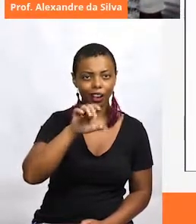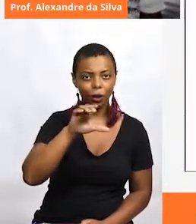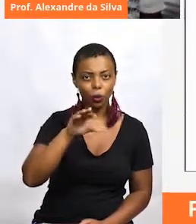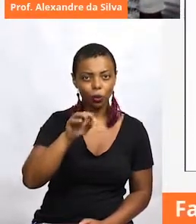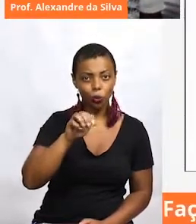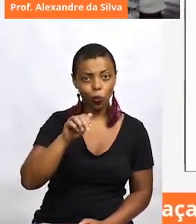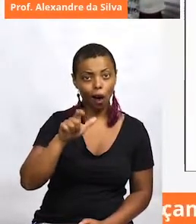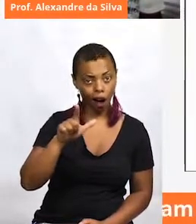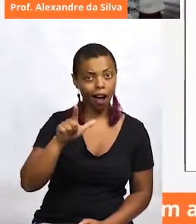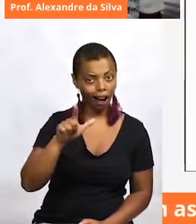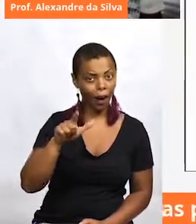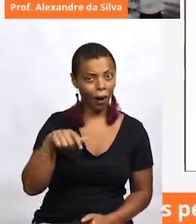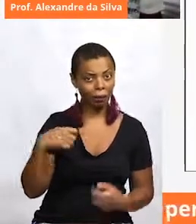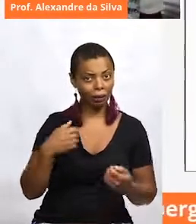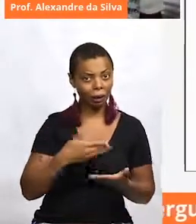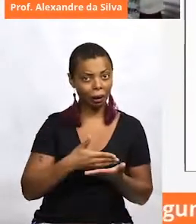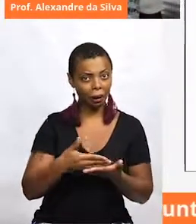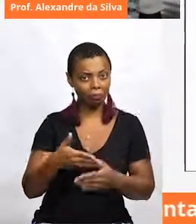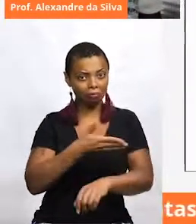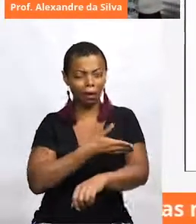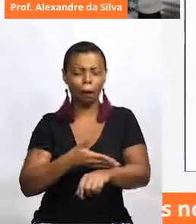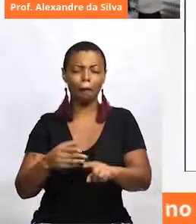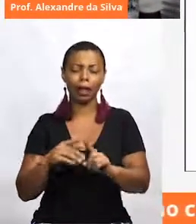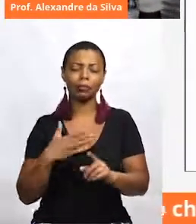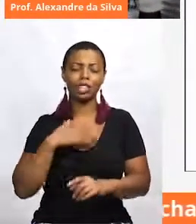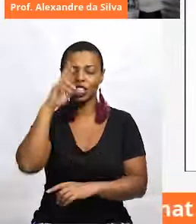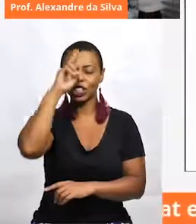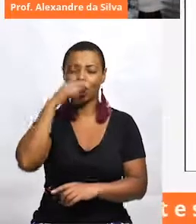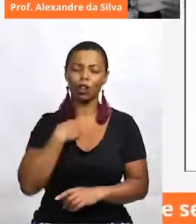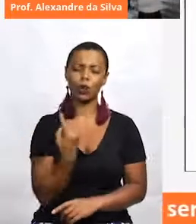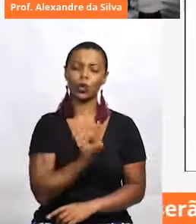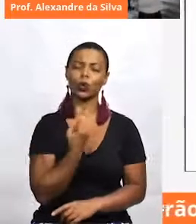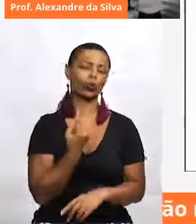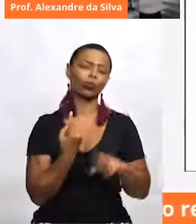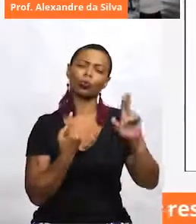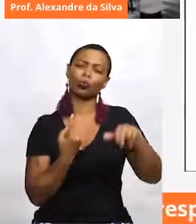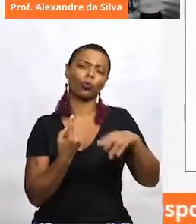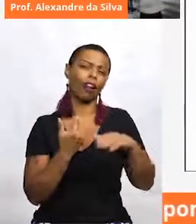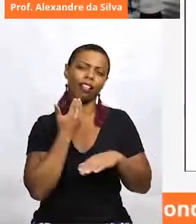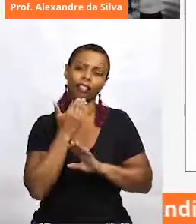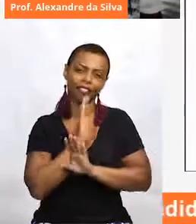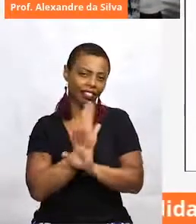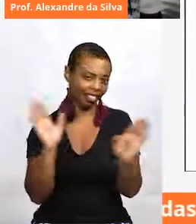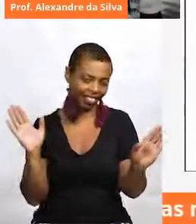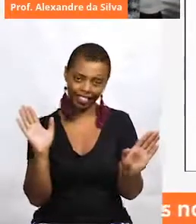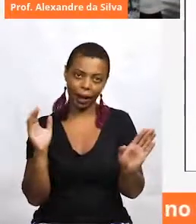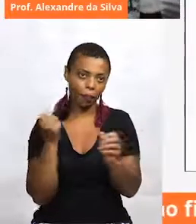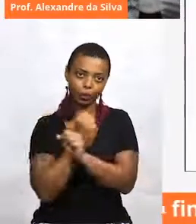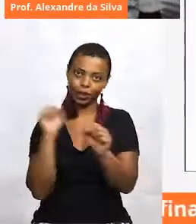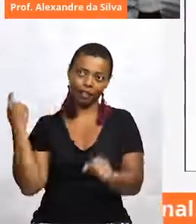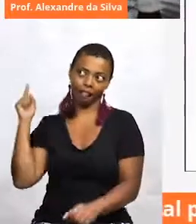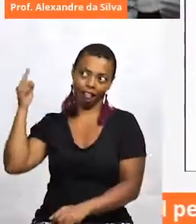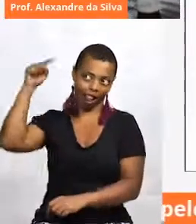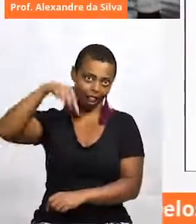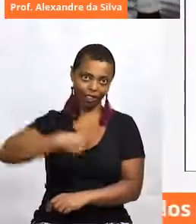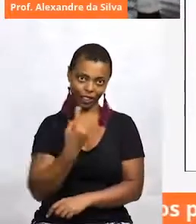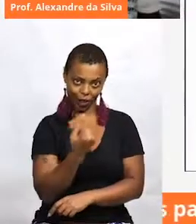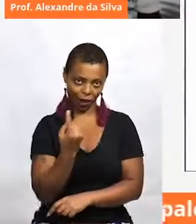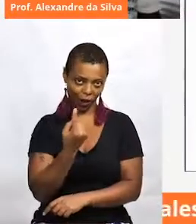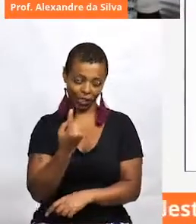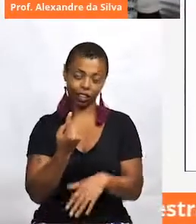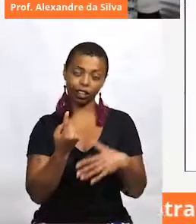falar assim, nada vem sozinho, eu não consegui estar aqui sozinho, né? E eu vou